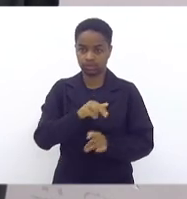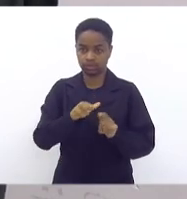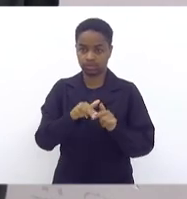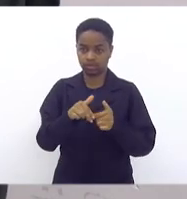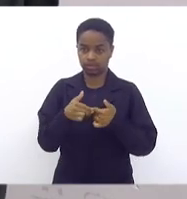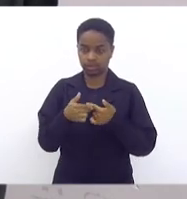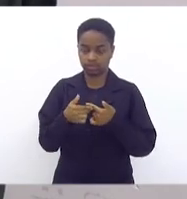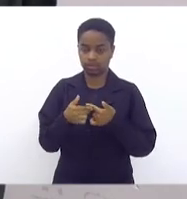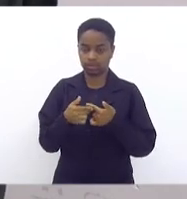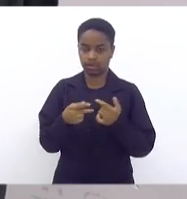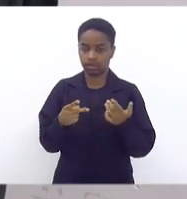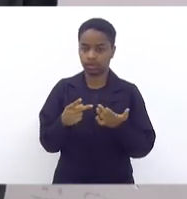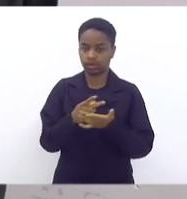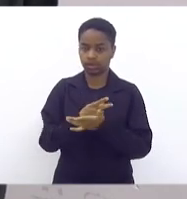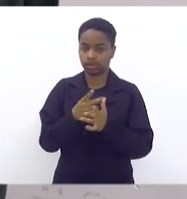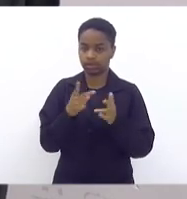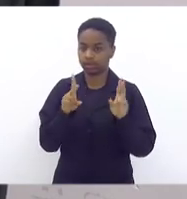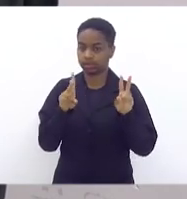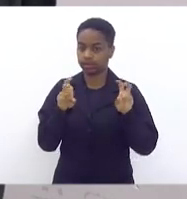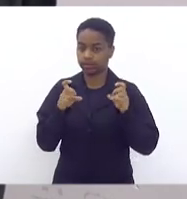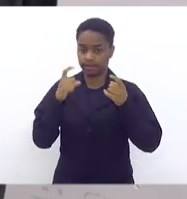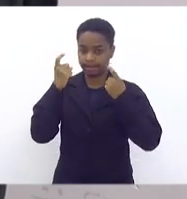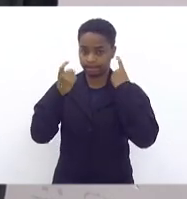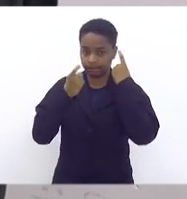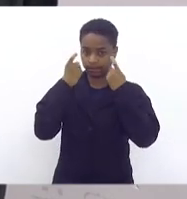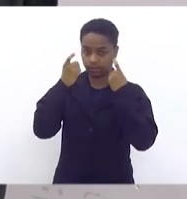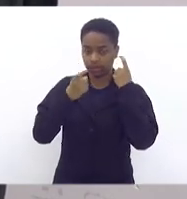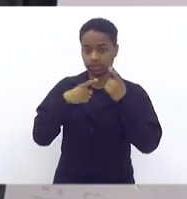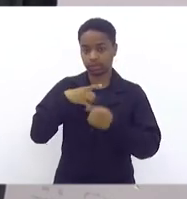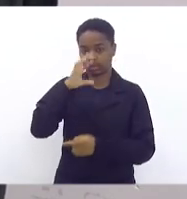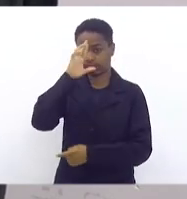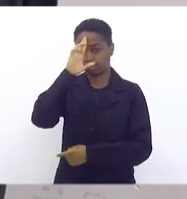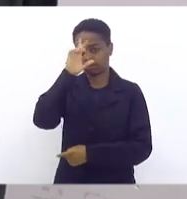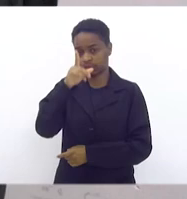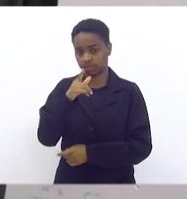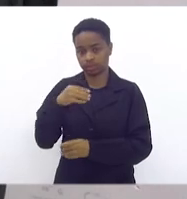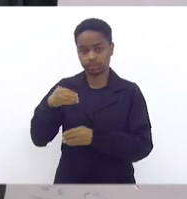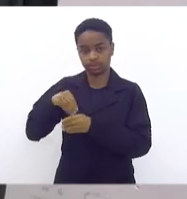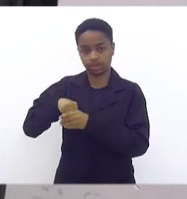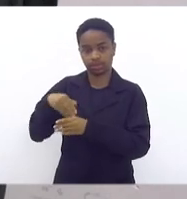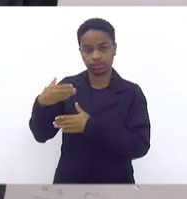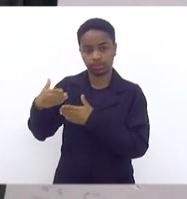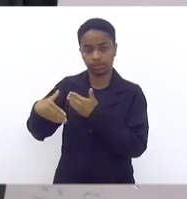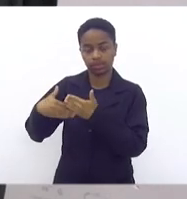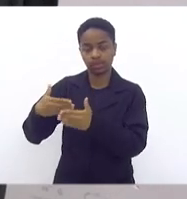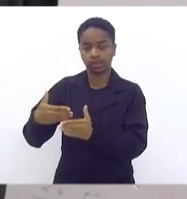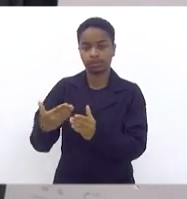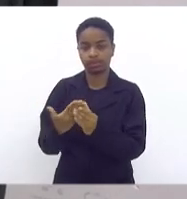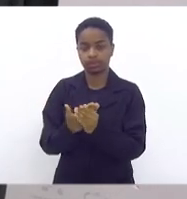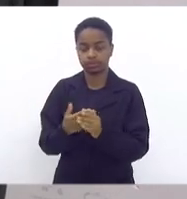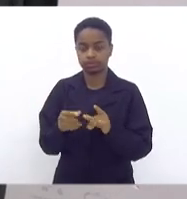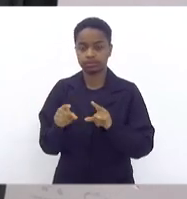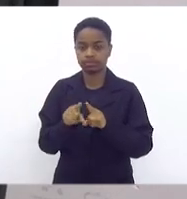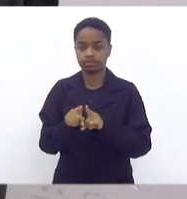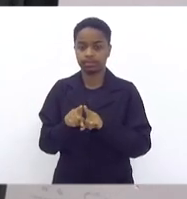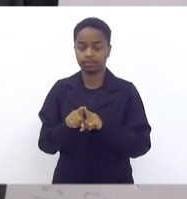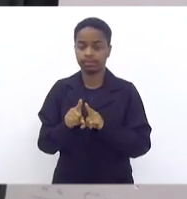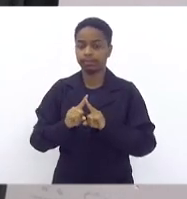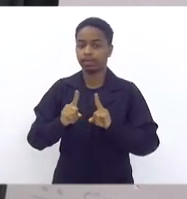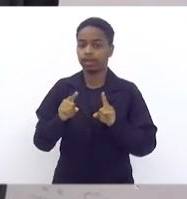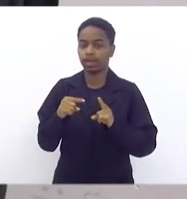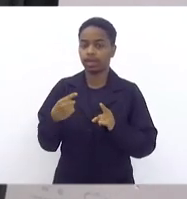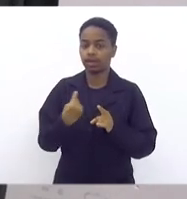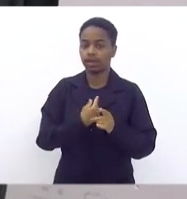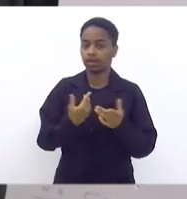situações preocupantes de equívocos nos processos mas agora a gente gira essa CPI